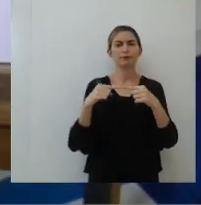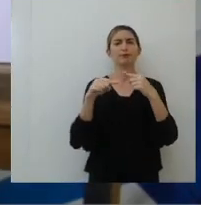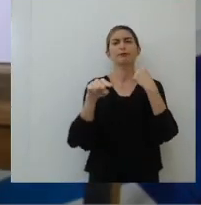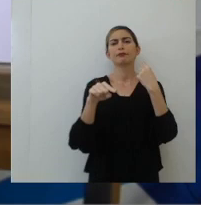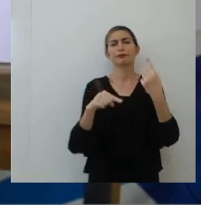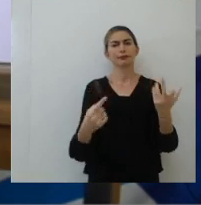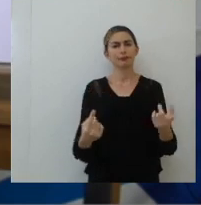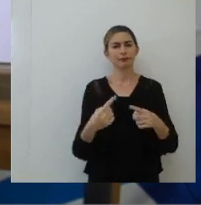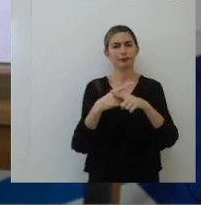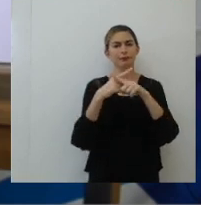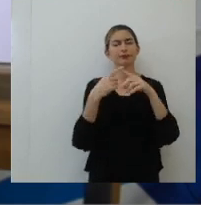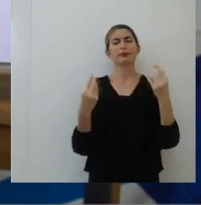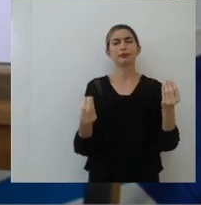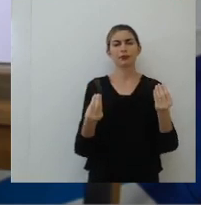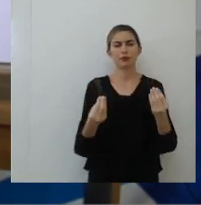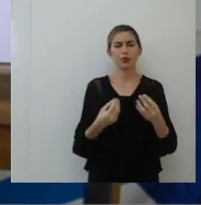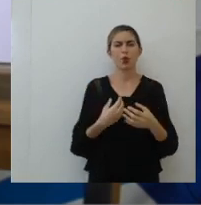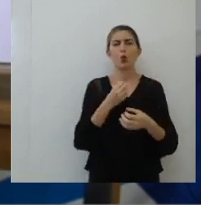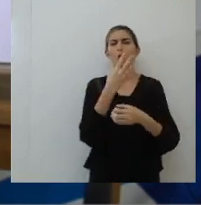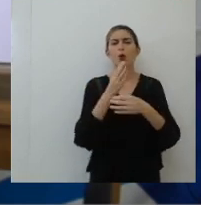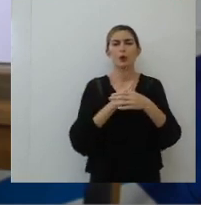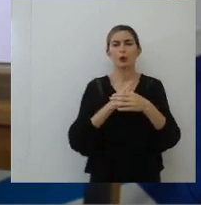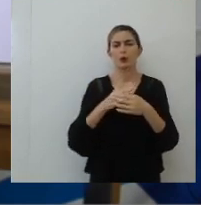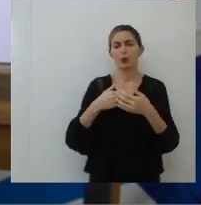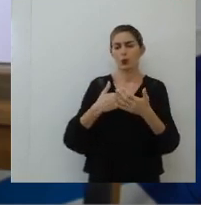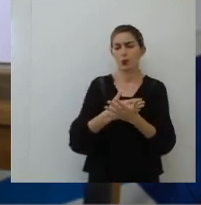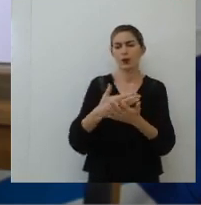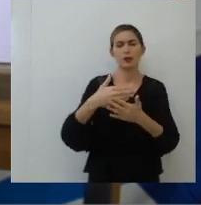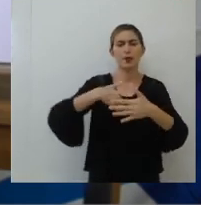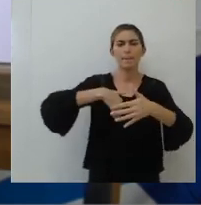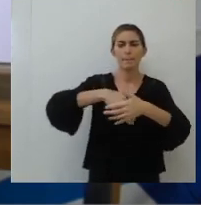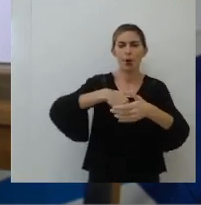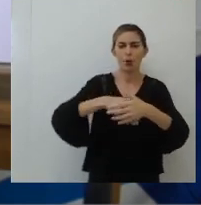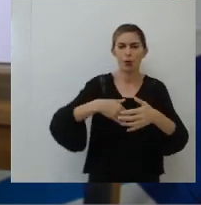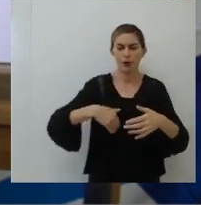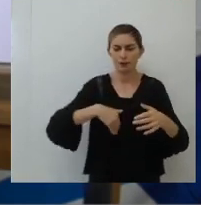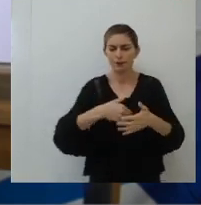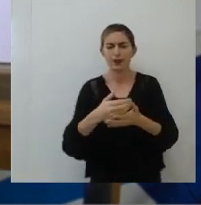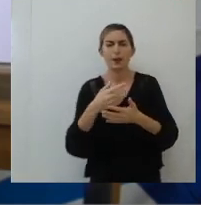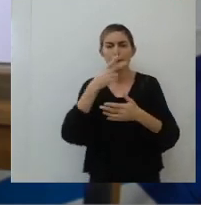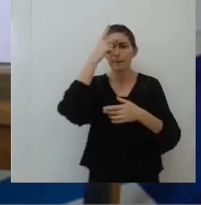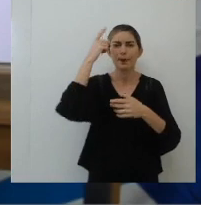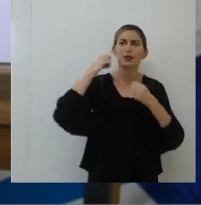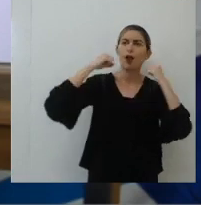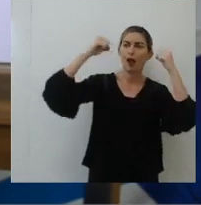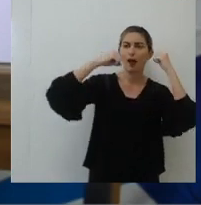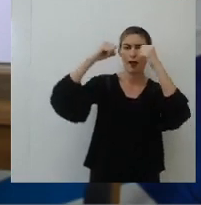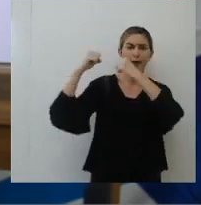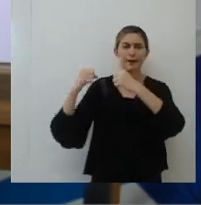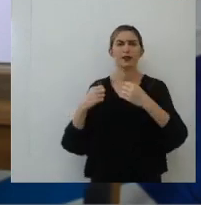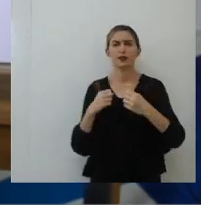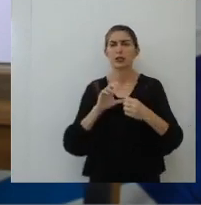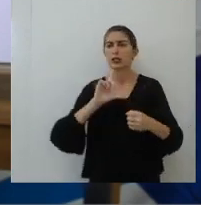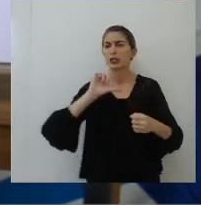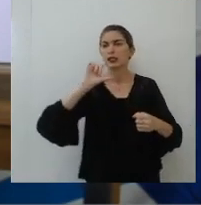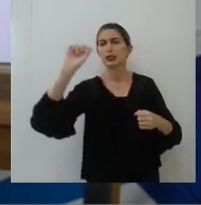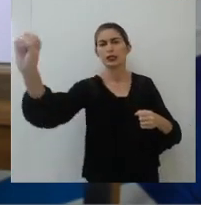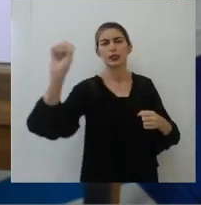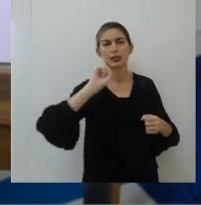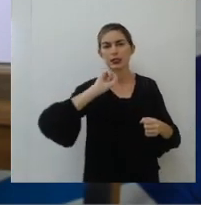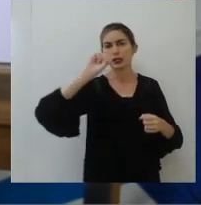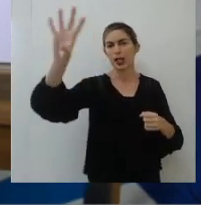Quando a bola saía, entravam os comentários dos torcedores. Olha lá, o contrário de sair, entrar. Então, aí nós temos exemplos